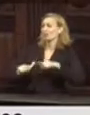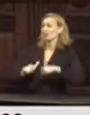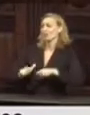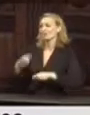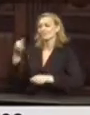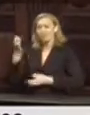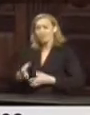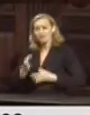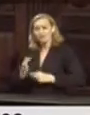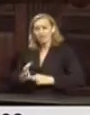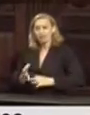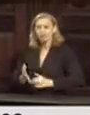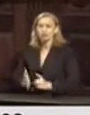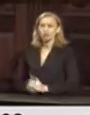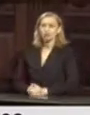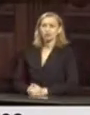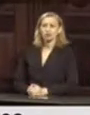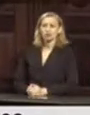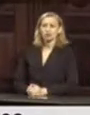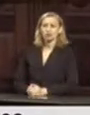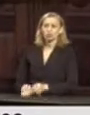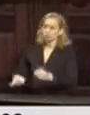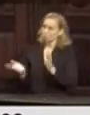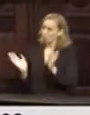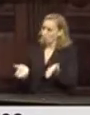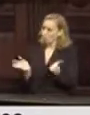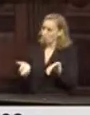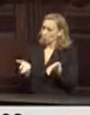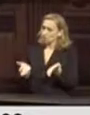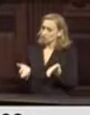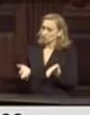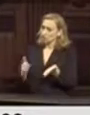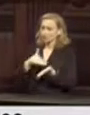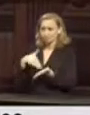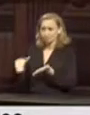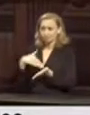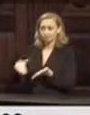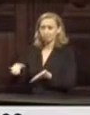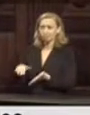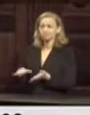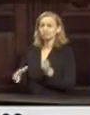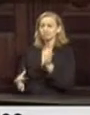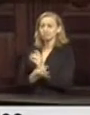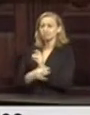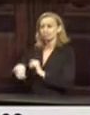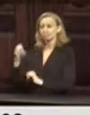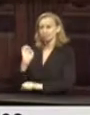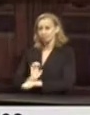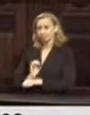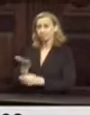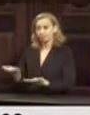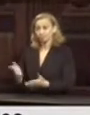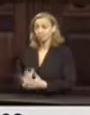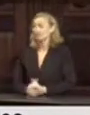cumprir nos tempos atuais a Secretaria de Segurança do Estado,